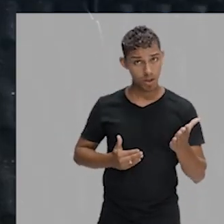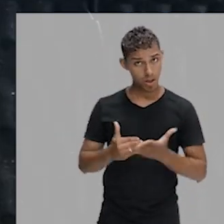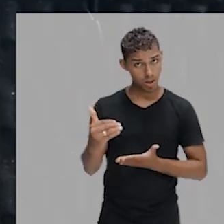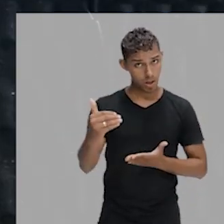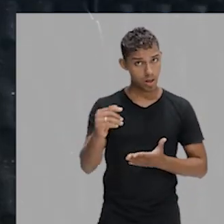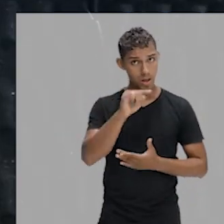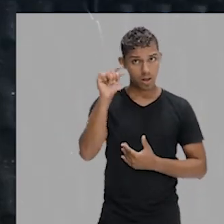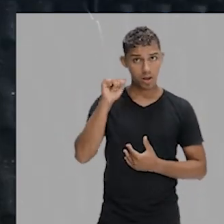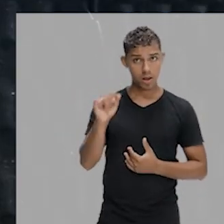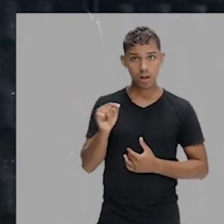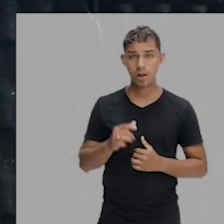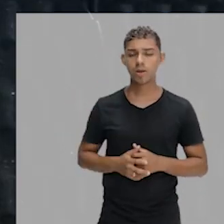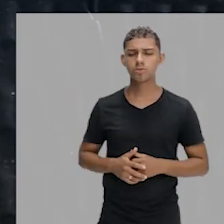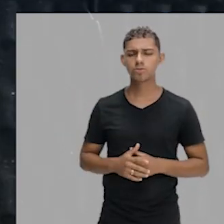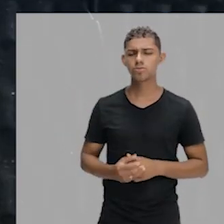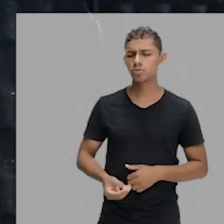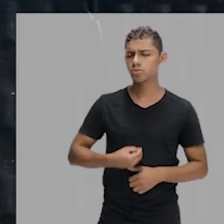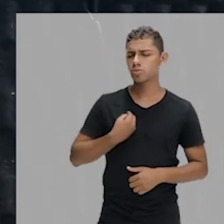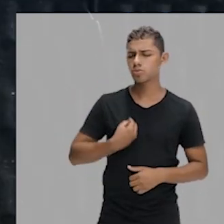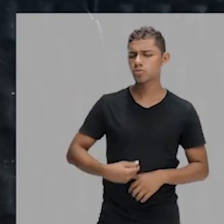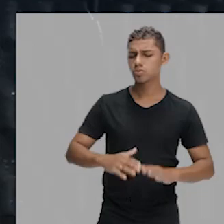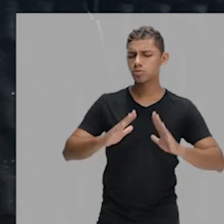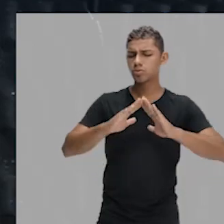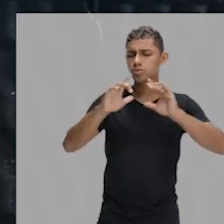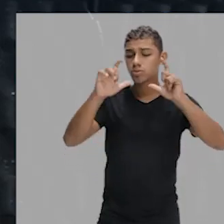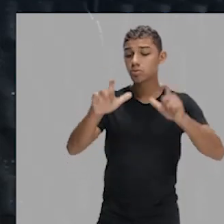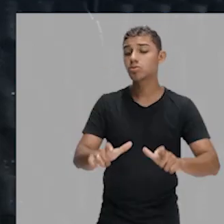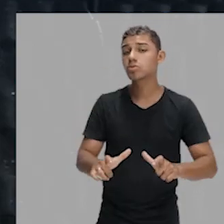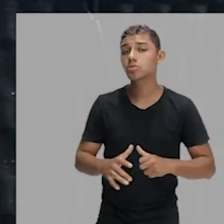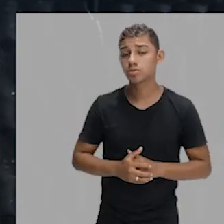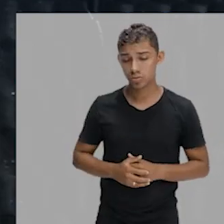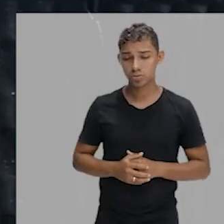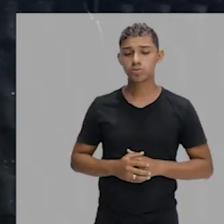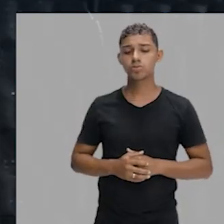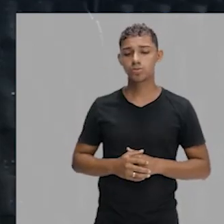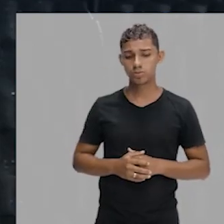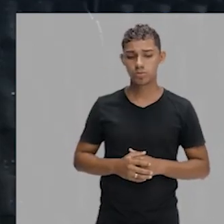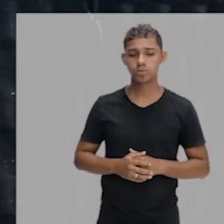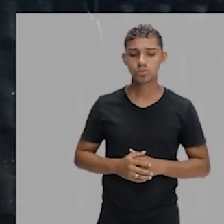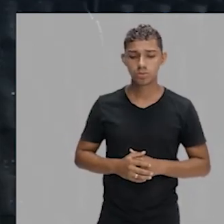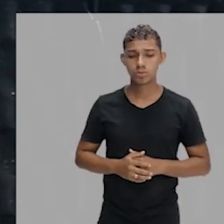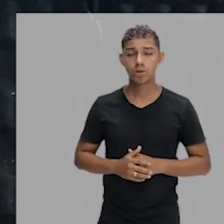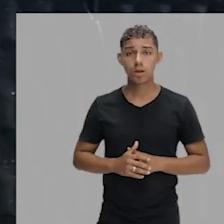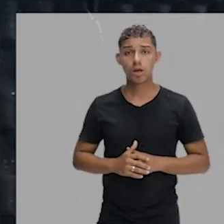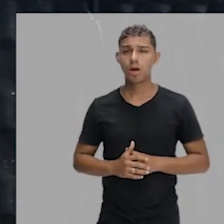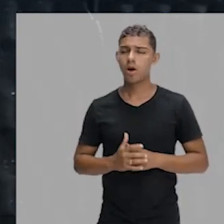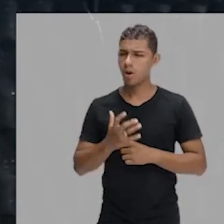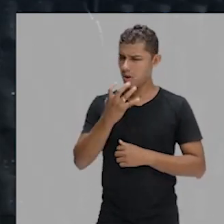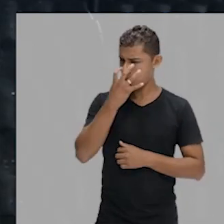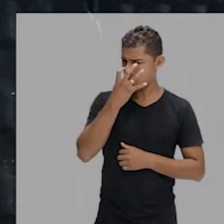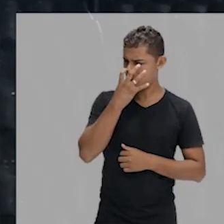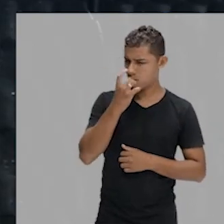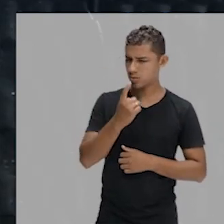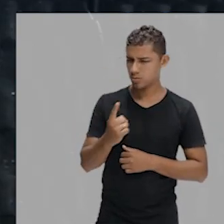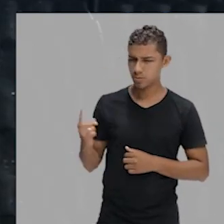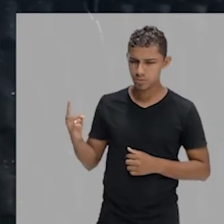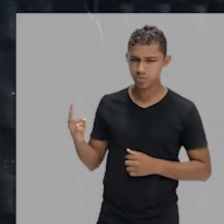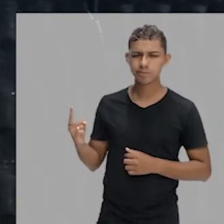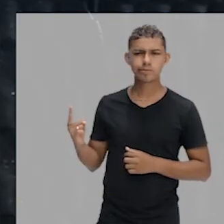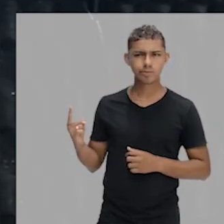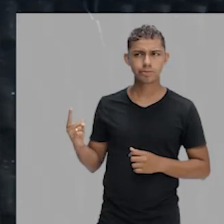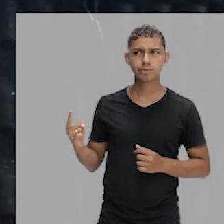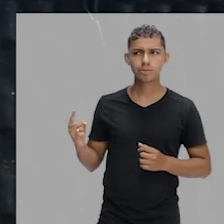mora? Where do you live? Então, observem que os pronomes interrogativos, eles têm preferência. Eles vêm